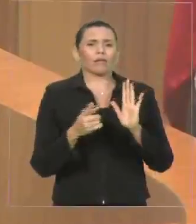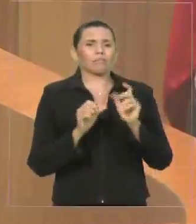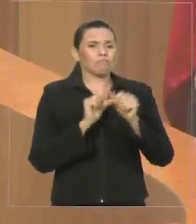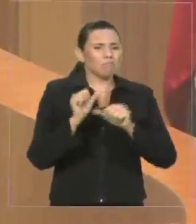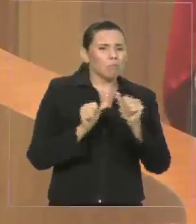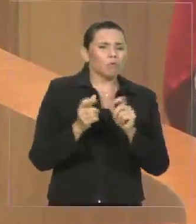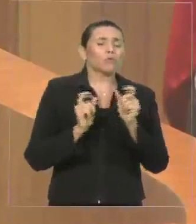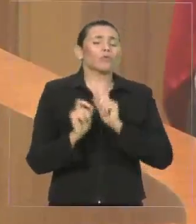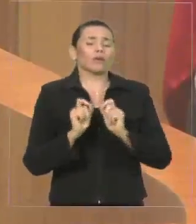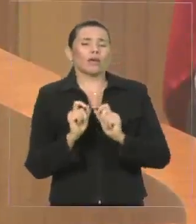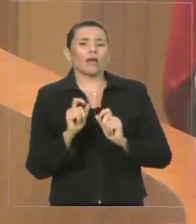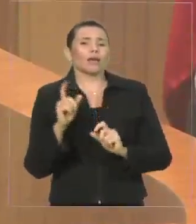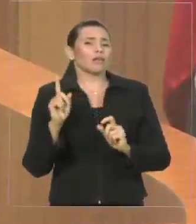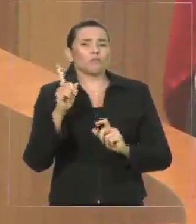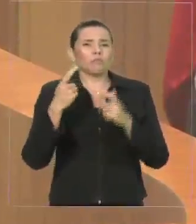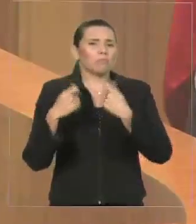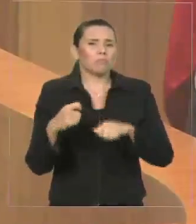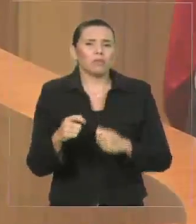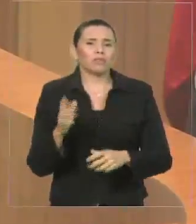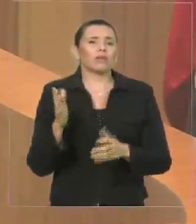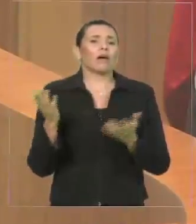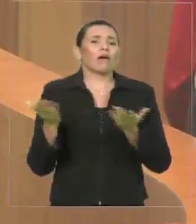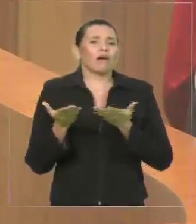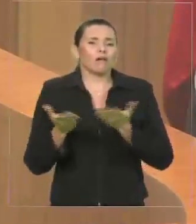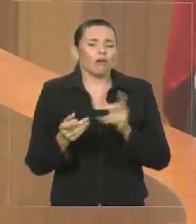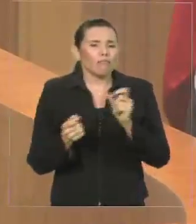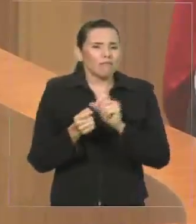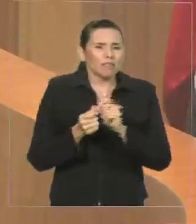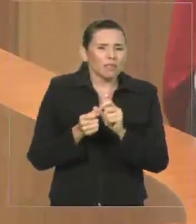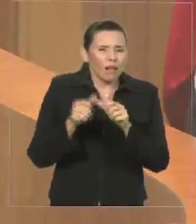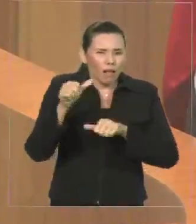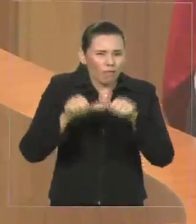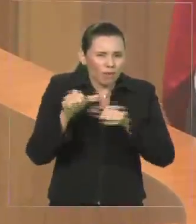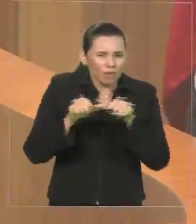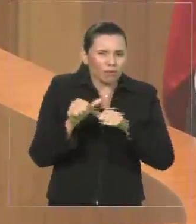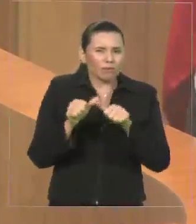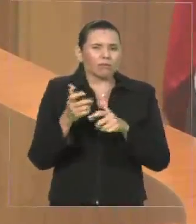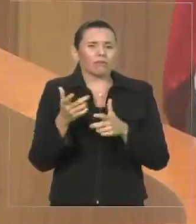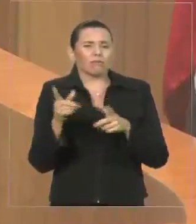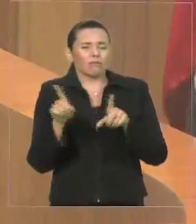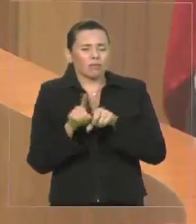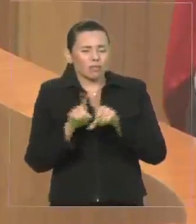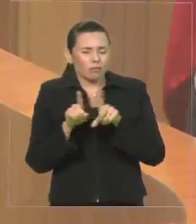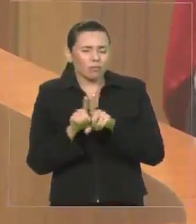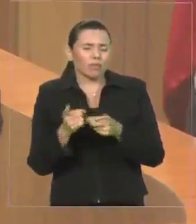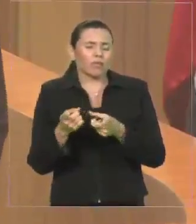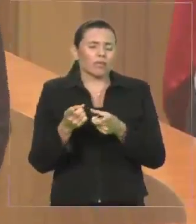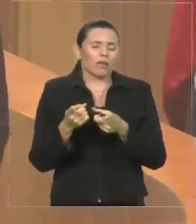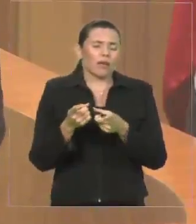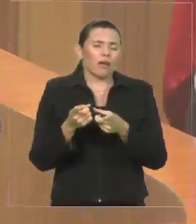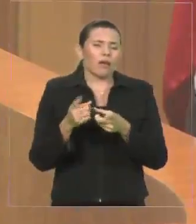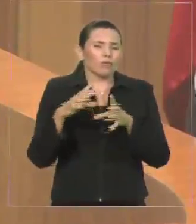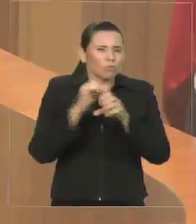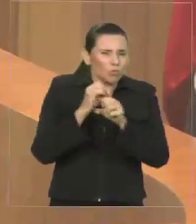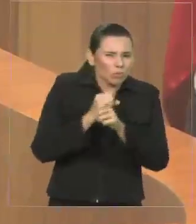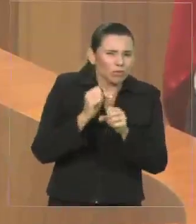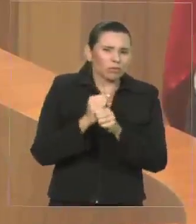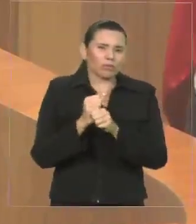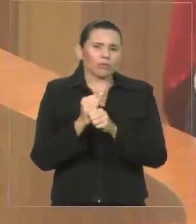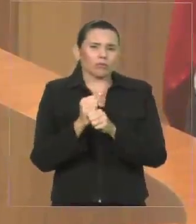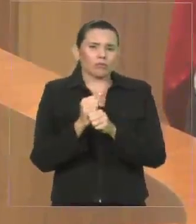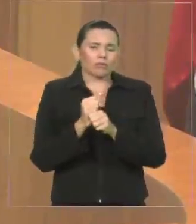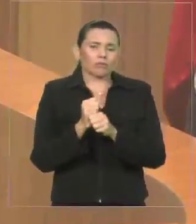contratual, porque o governador do Estado faz isso através de uma medida provisória. Não, senhor presidente, sinceramente